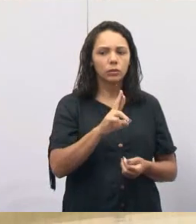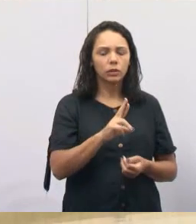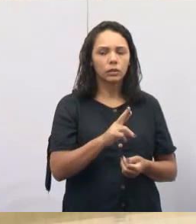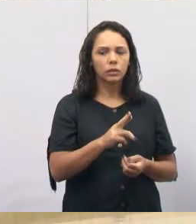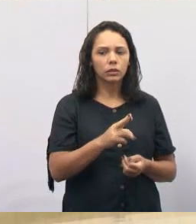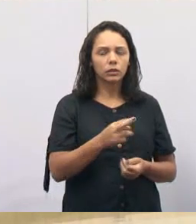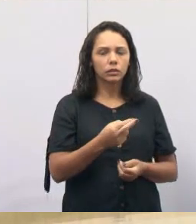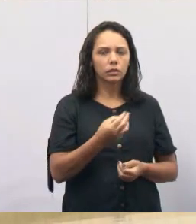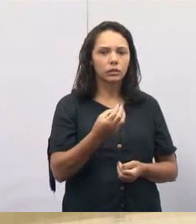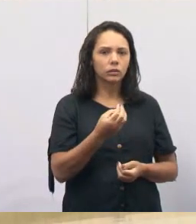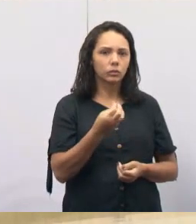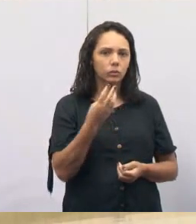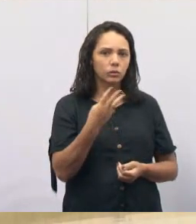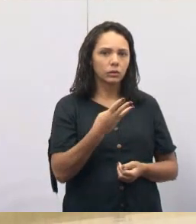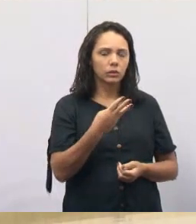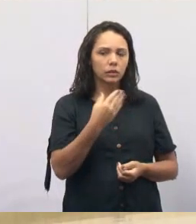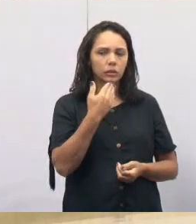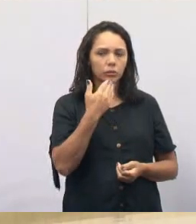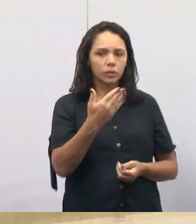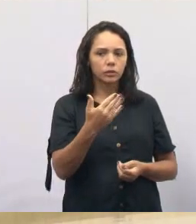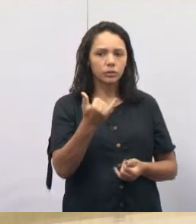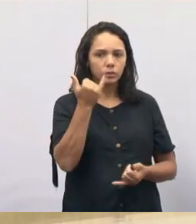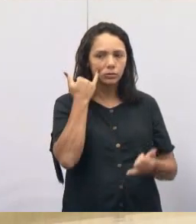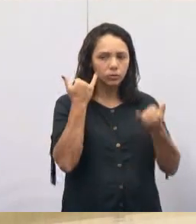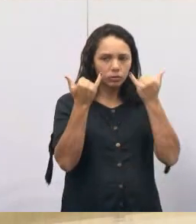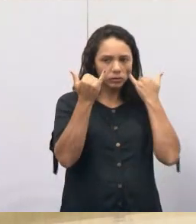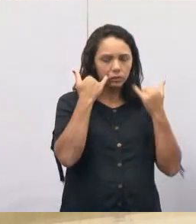3 do pedido de informação número